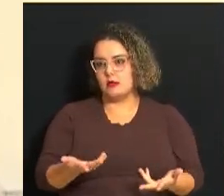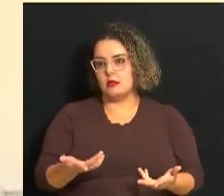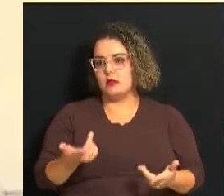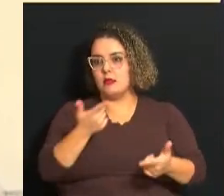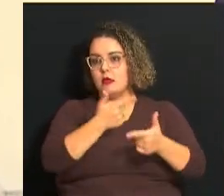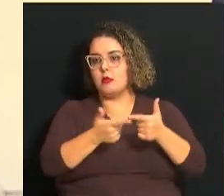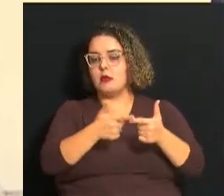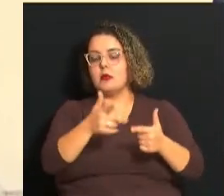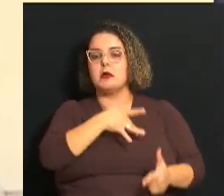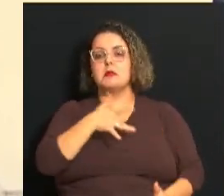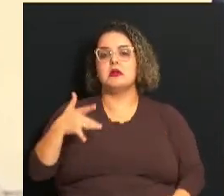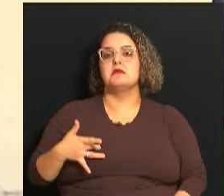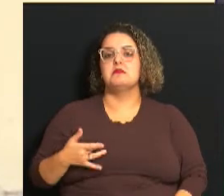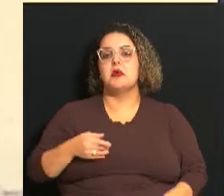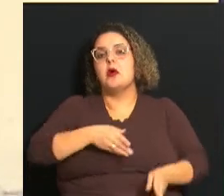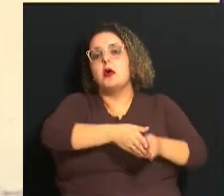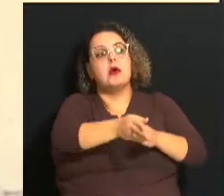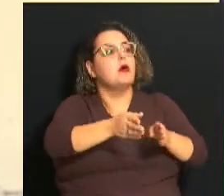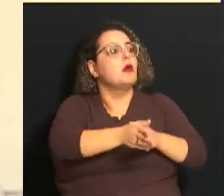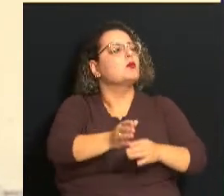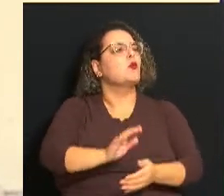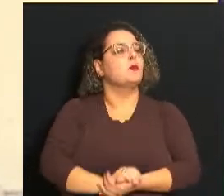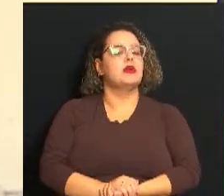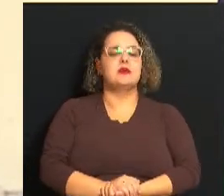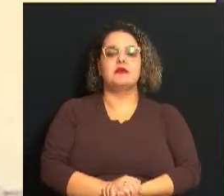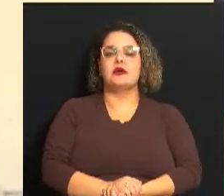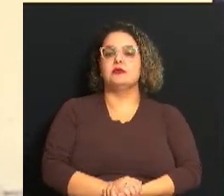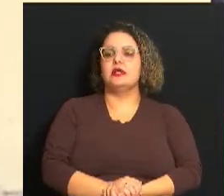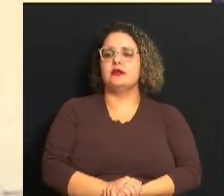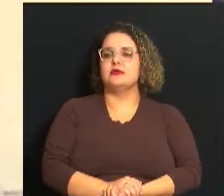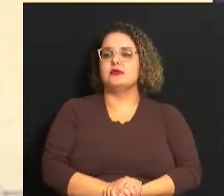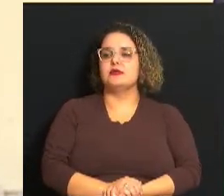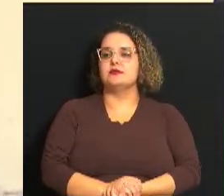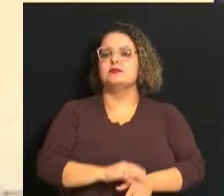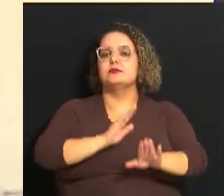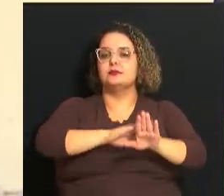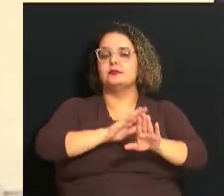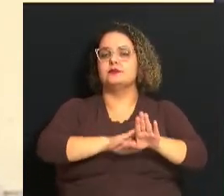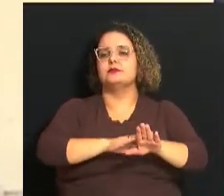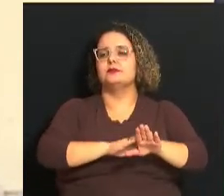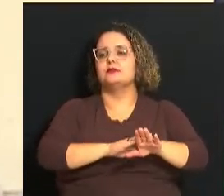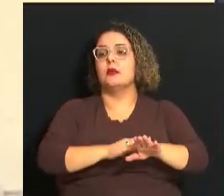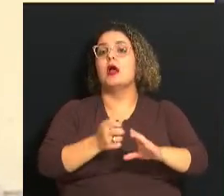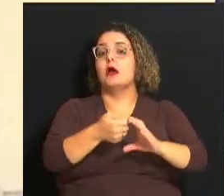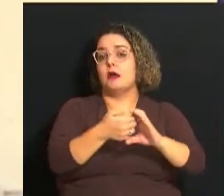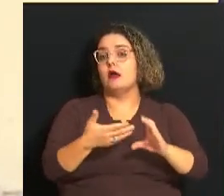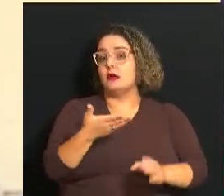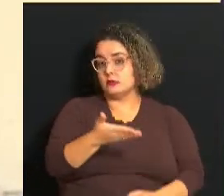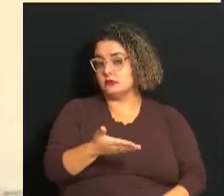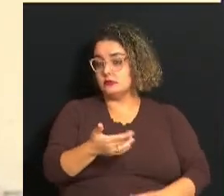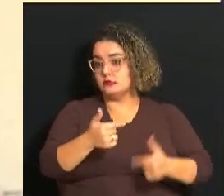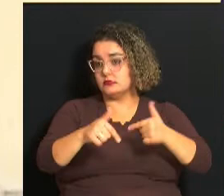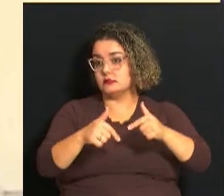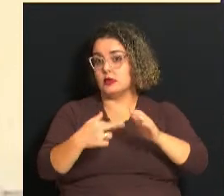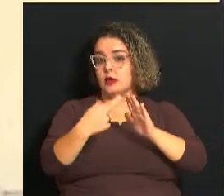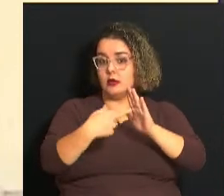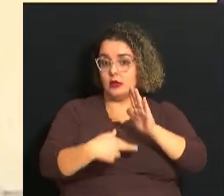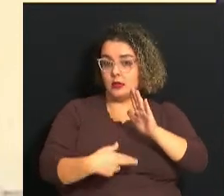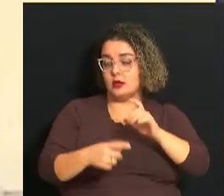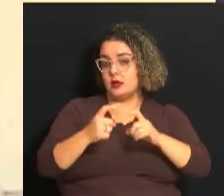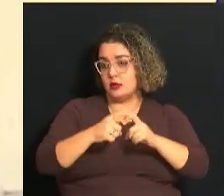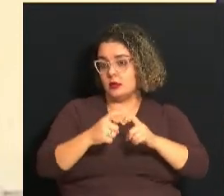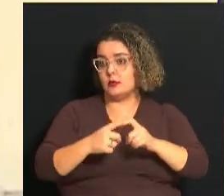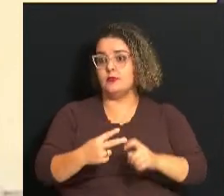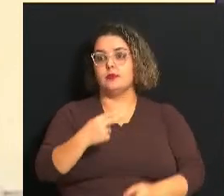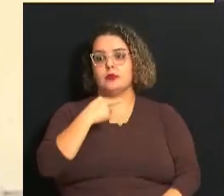saúde ou recomendação médica na distribuição de tarefas uma situação muito característica trabalho tem um relatório médico dizendo